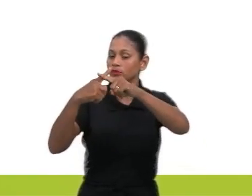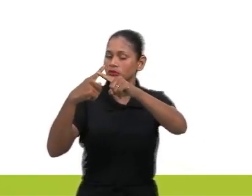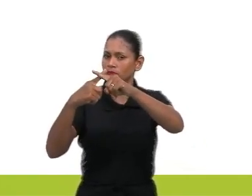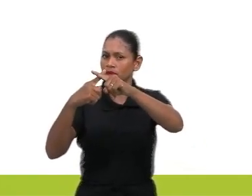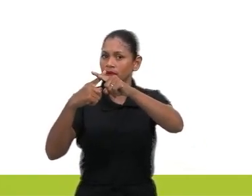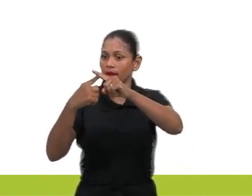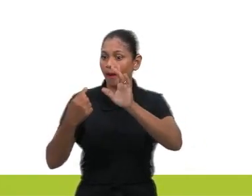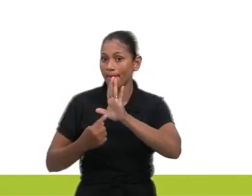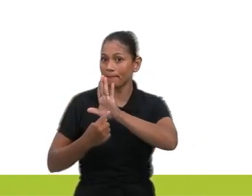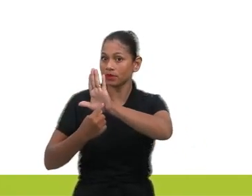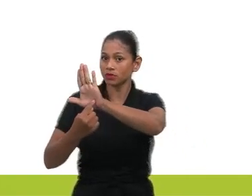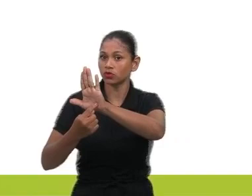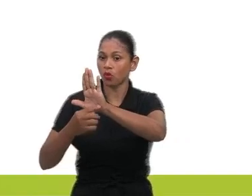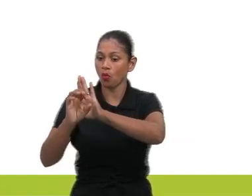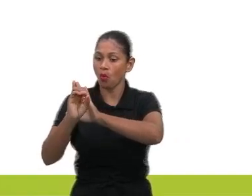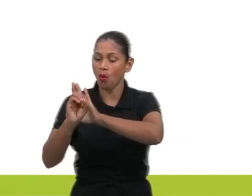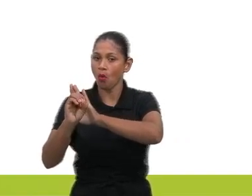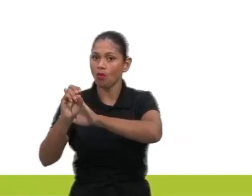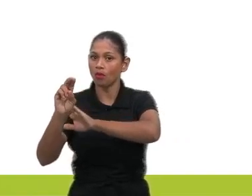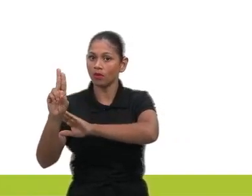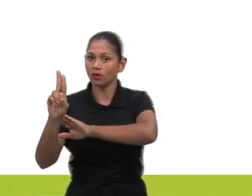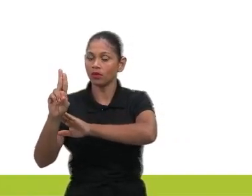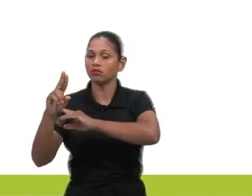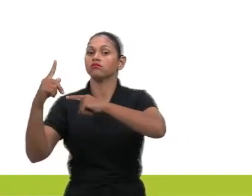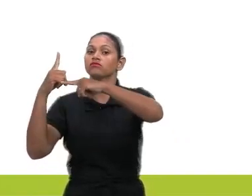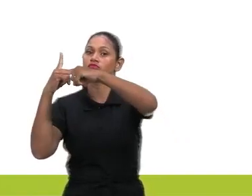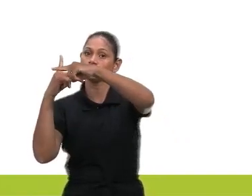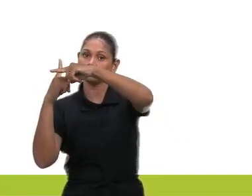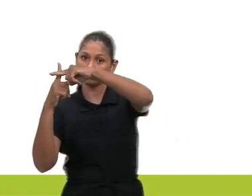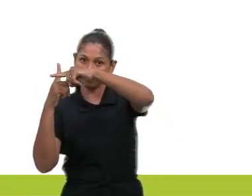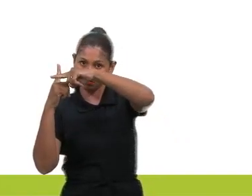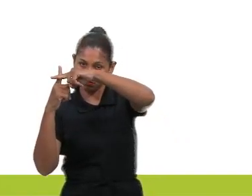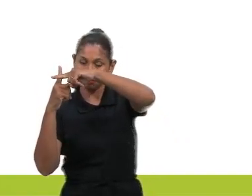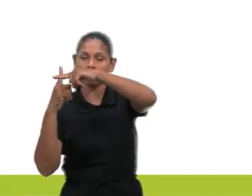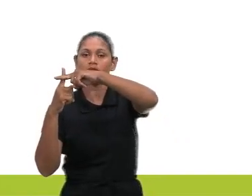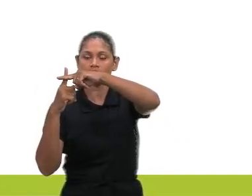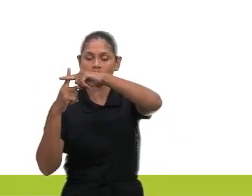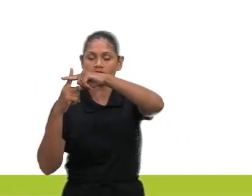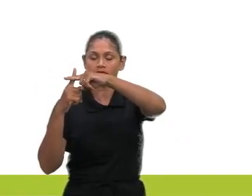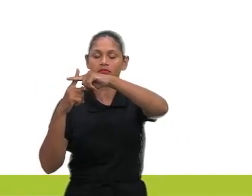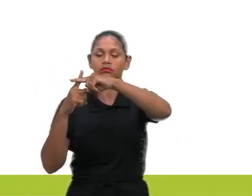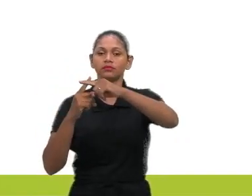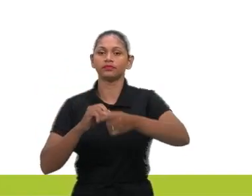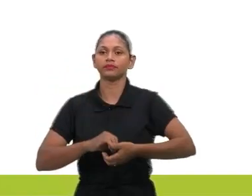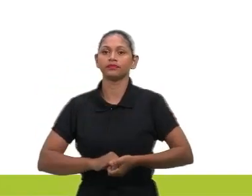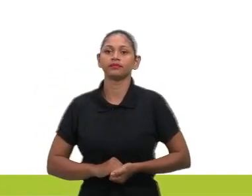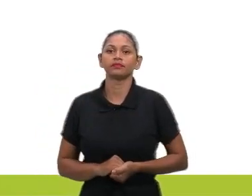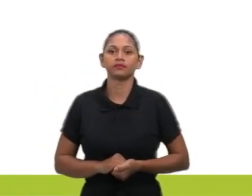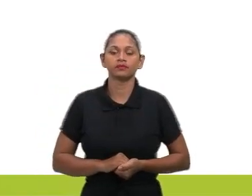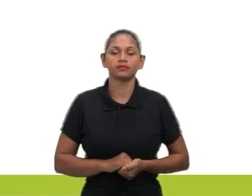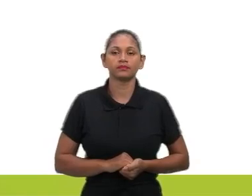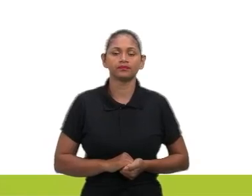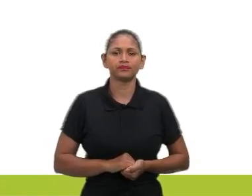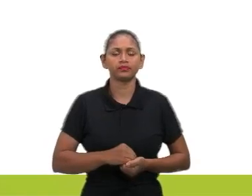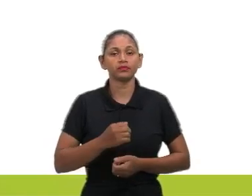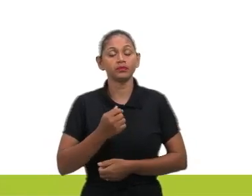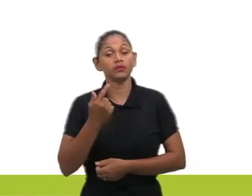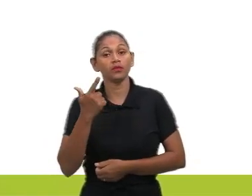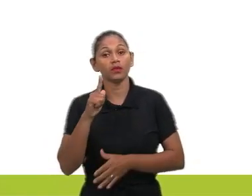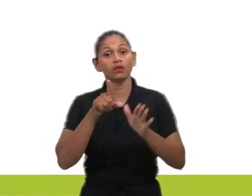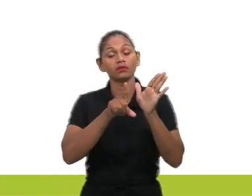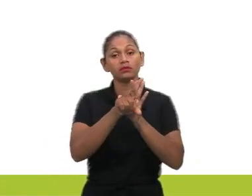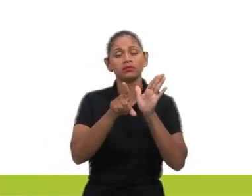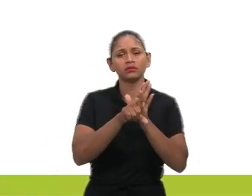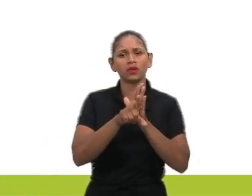você soma, tá? Você soma, dessa forma, tá bom? É o nosso macetezinho. A outra pergunta, vai